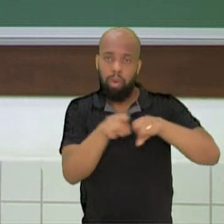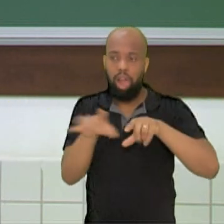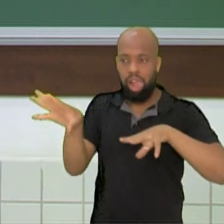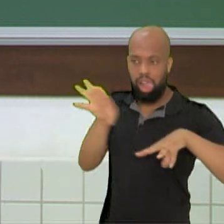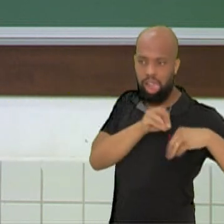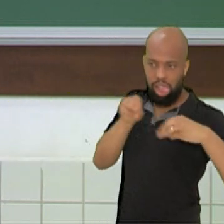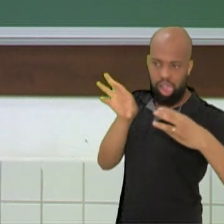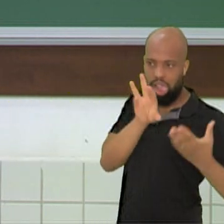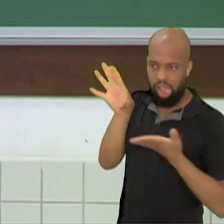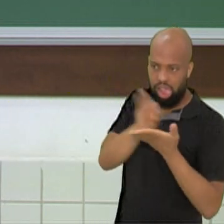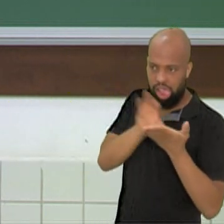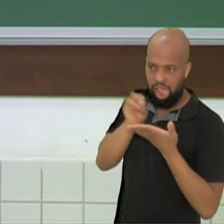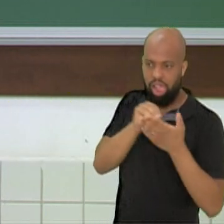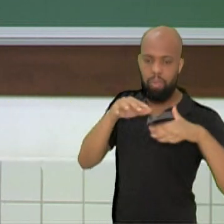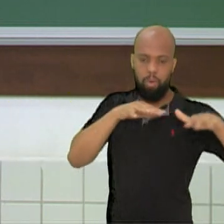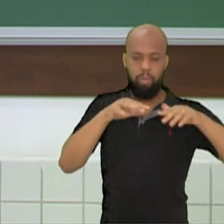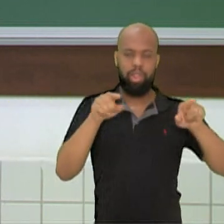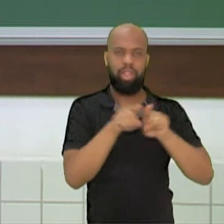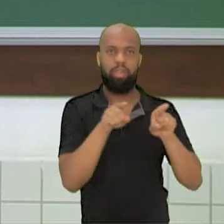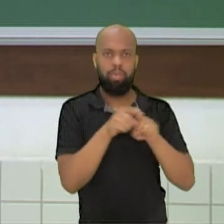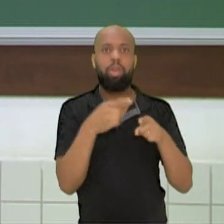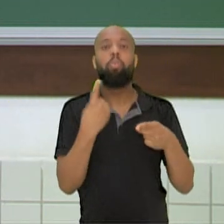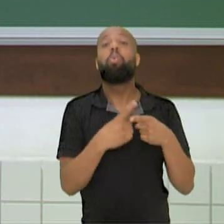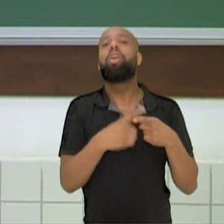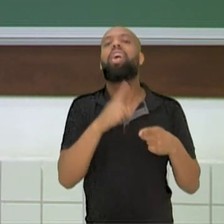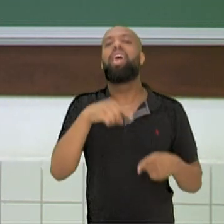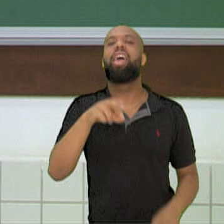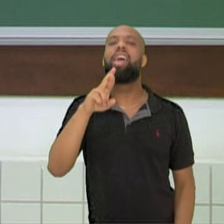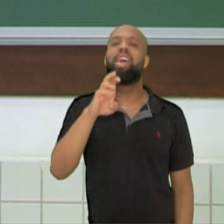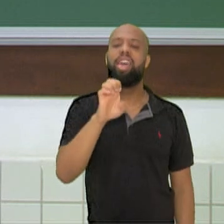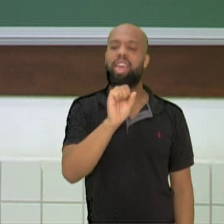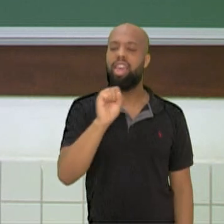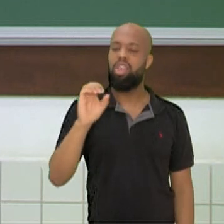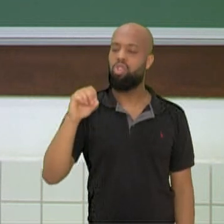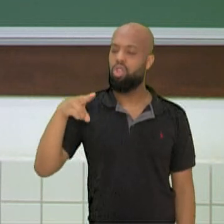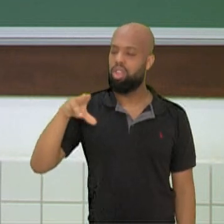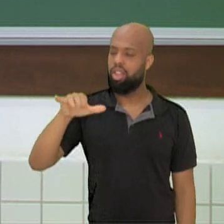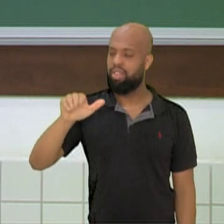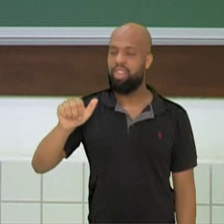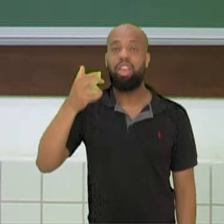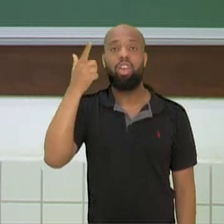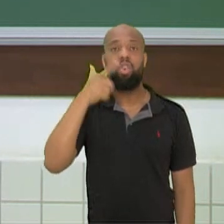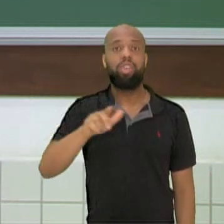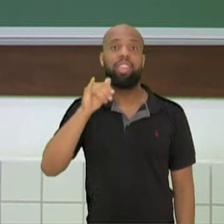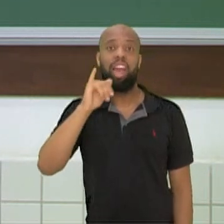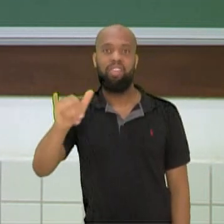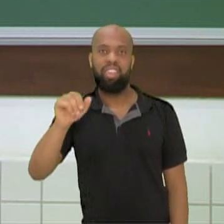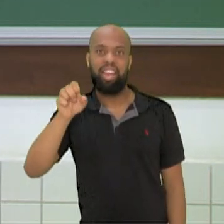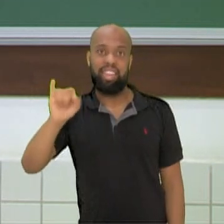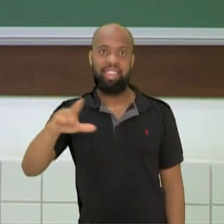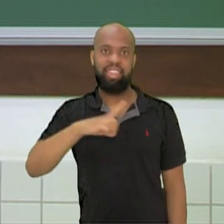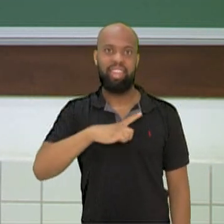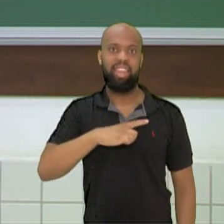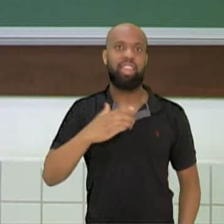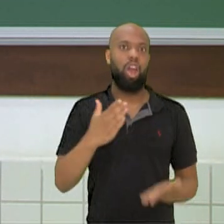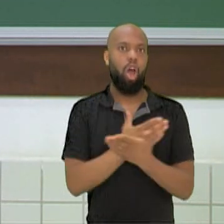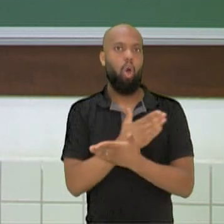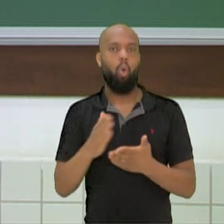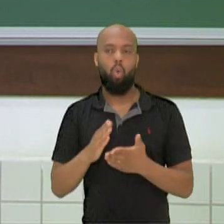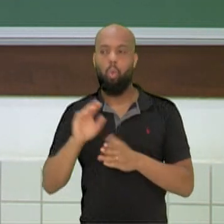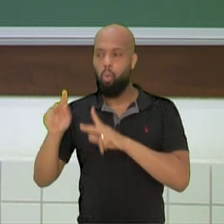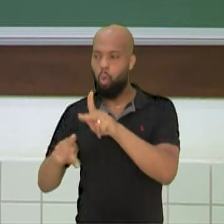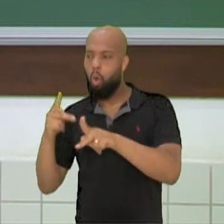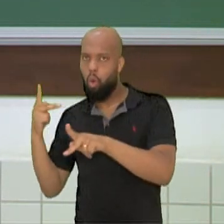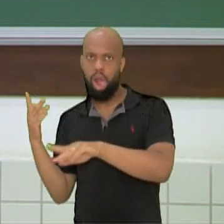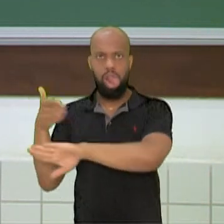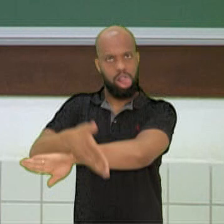outros se movimentassem também. E ali você tinha a ideia de estar avisando quando tinha um ataque, alguma invasão, alguma coisa assim,